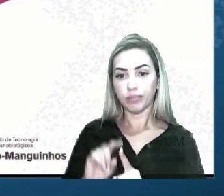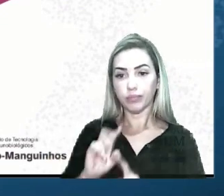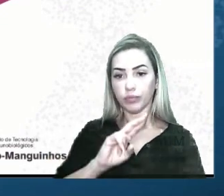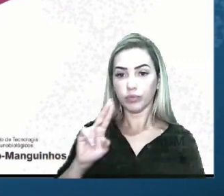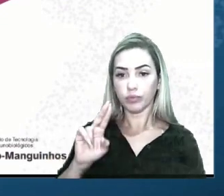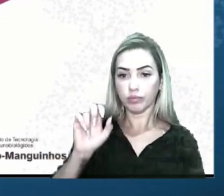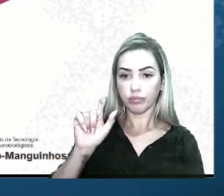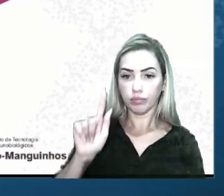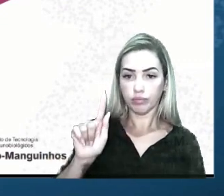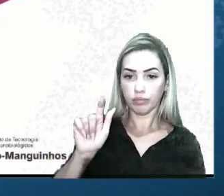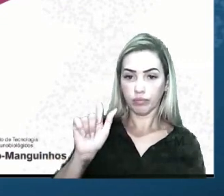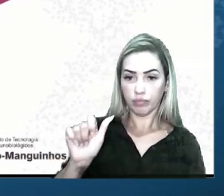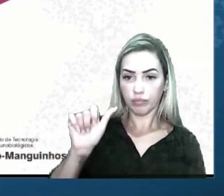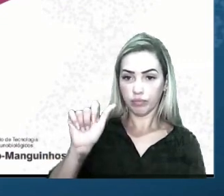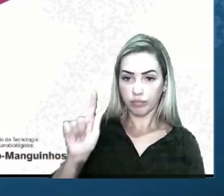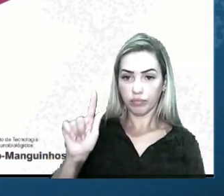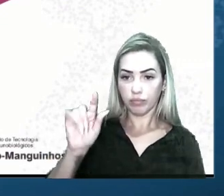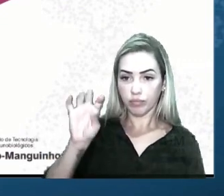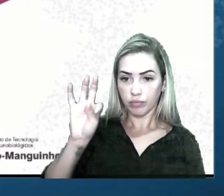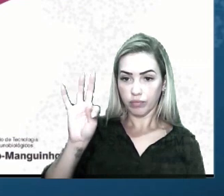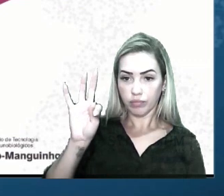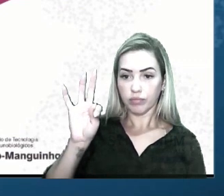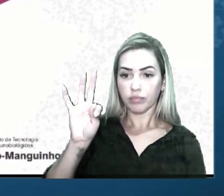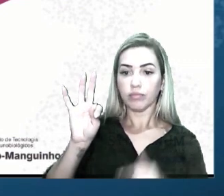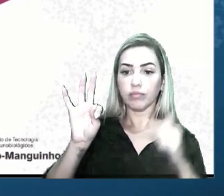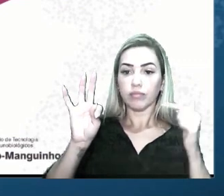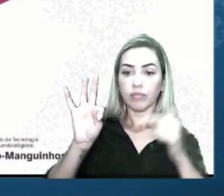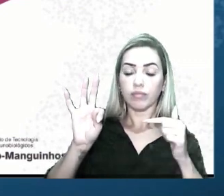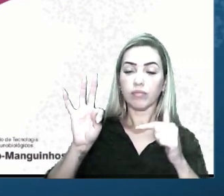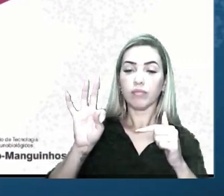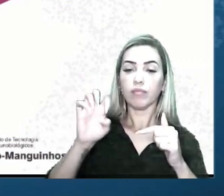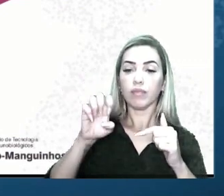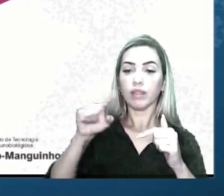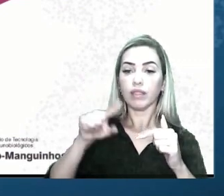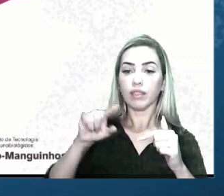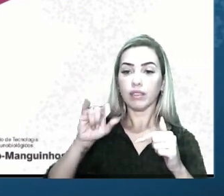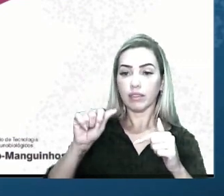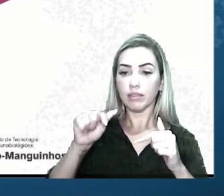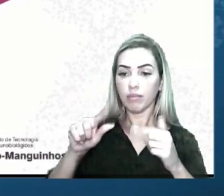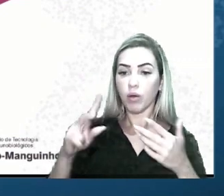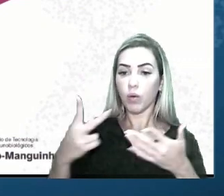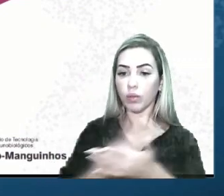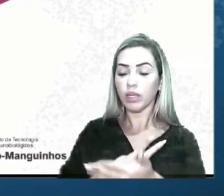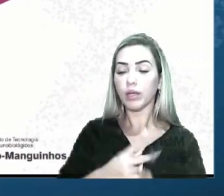AGT, e quando essa enzima